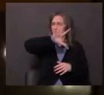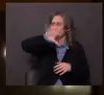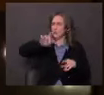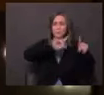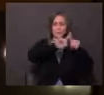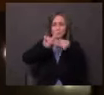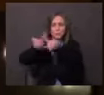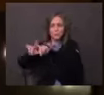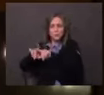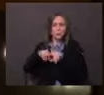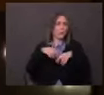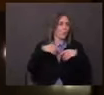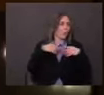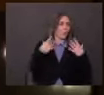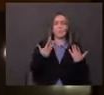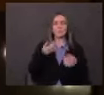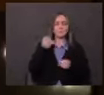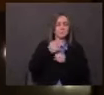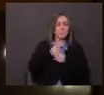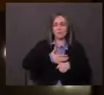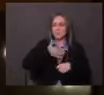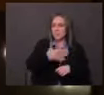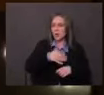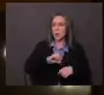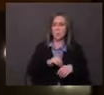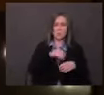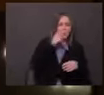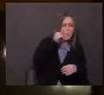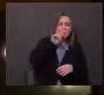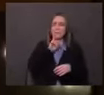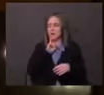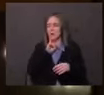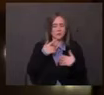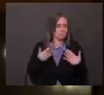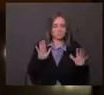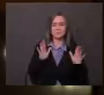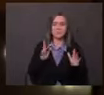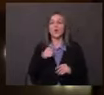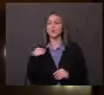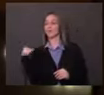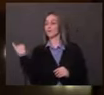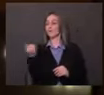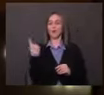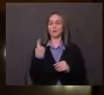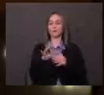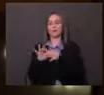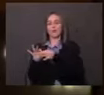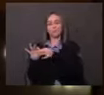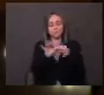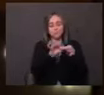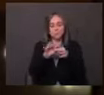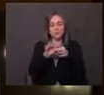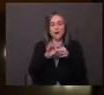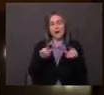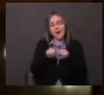social, profissão, sexo ou convicções, reconhecemos-nos e tratemos-nos uns aos outros como irmãos